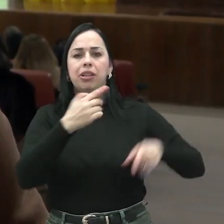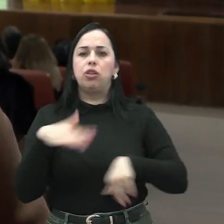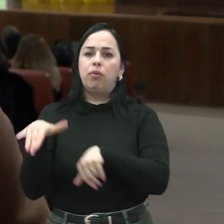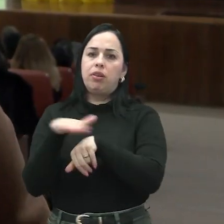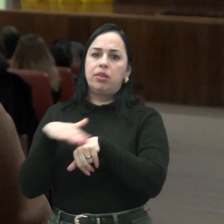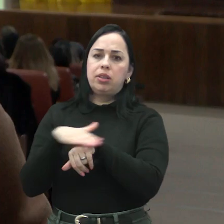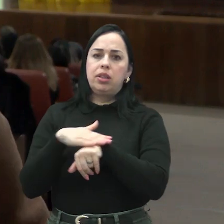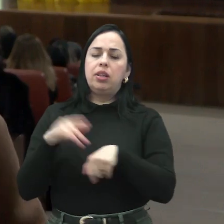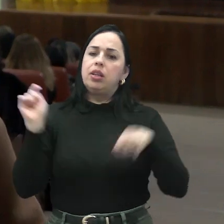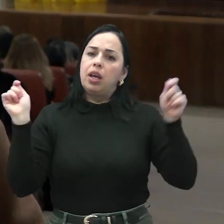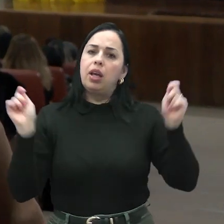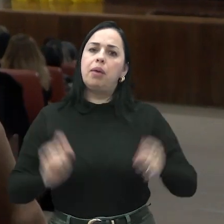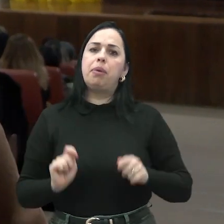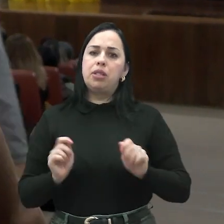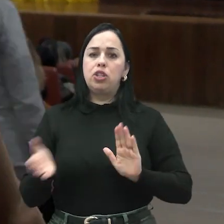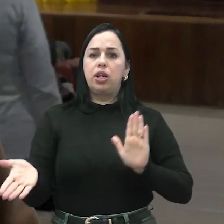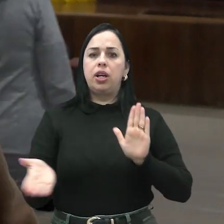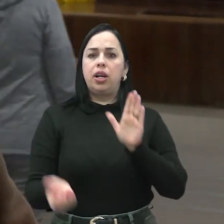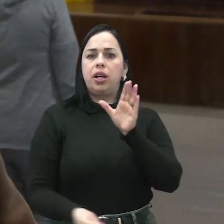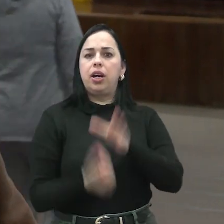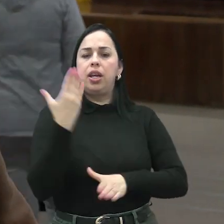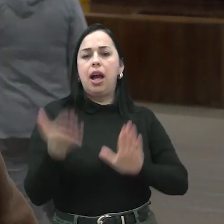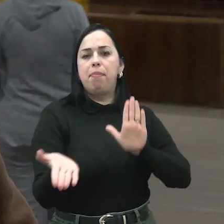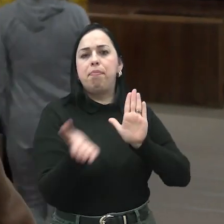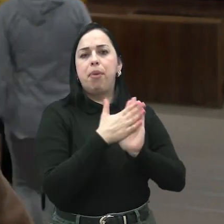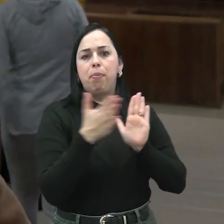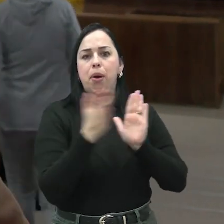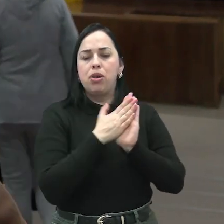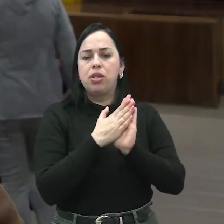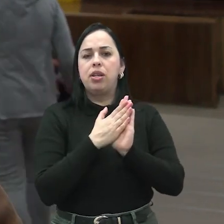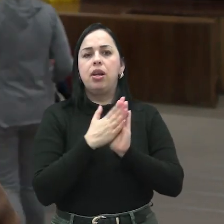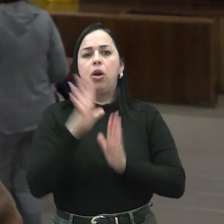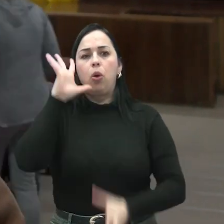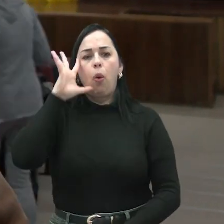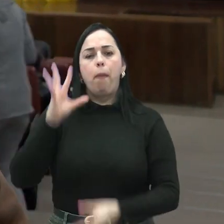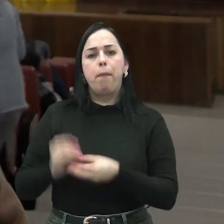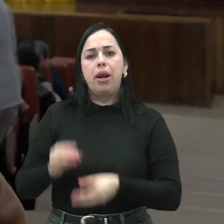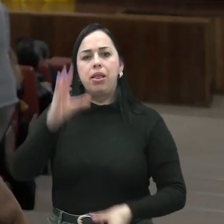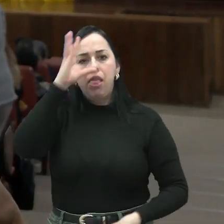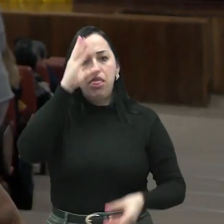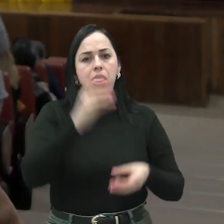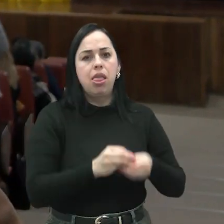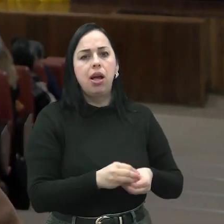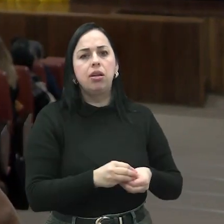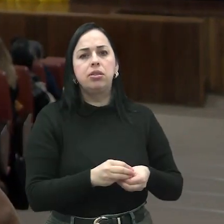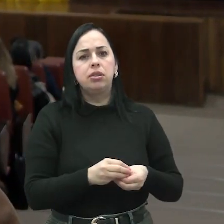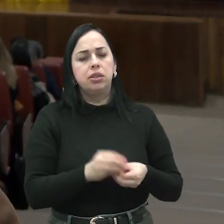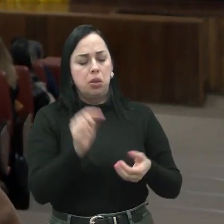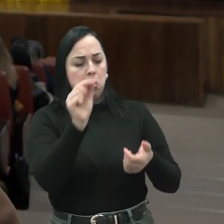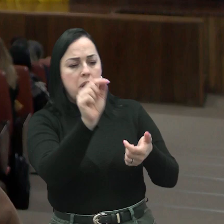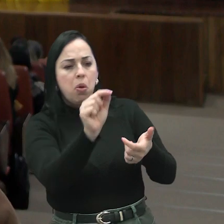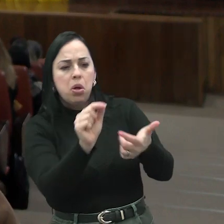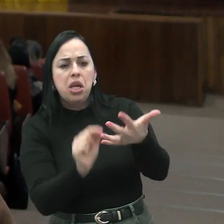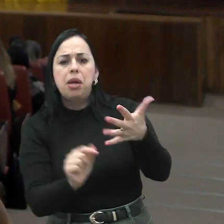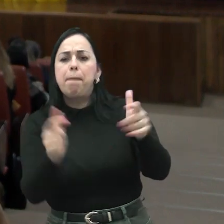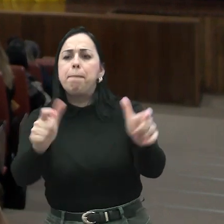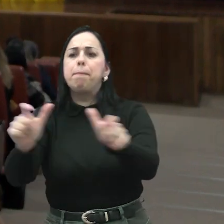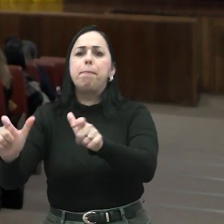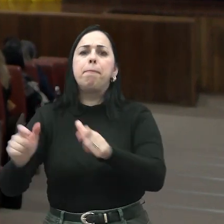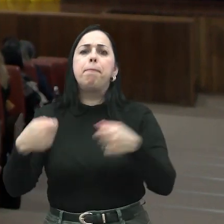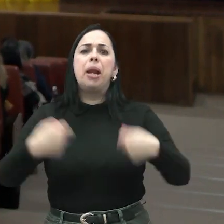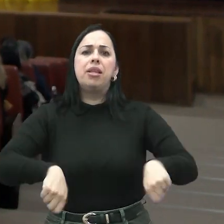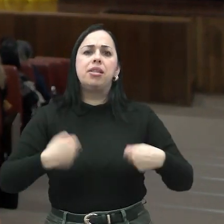de discussão, a possibilidade da construção de propostas de maneira coletiva, entendendo aonde estão